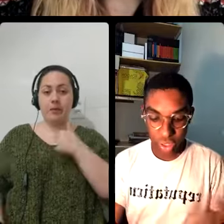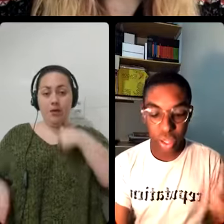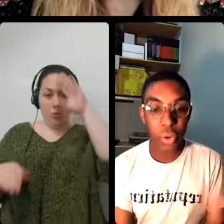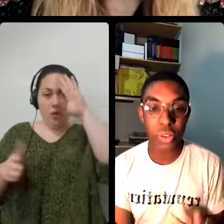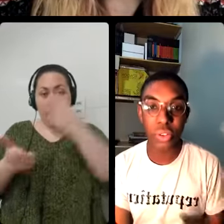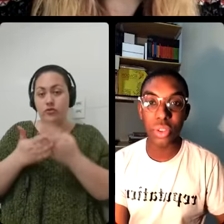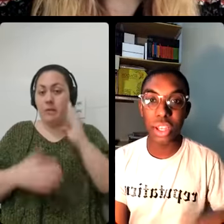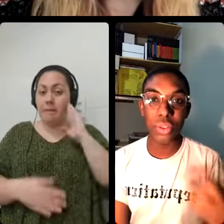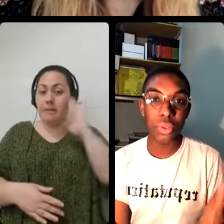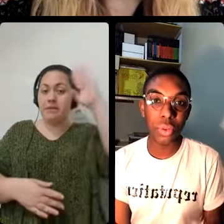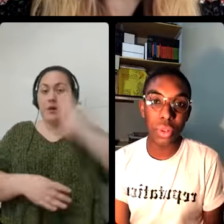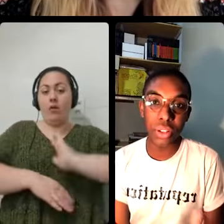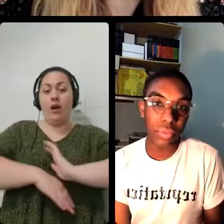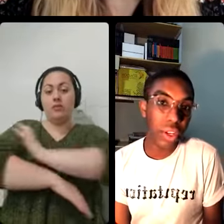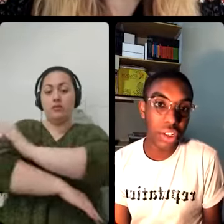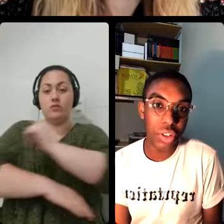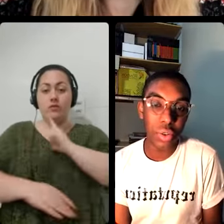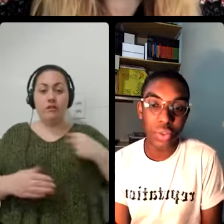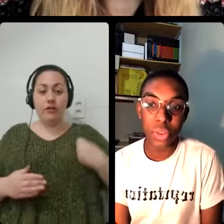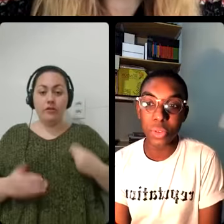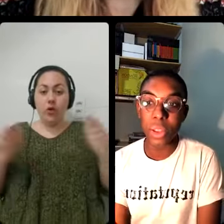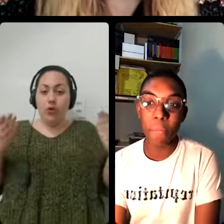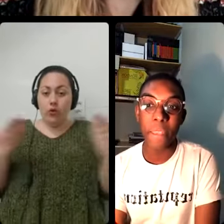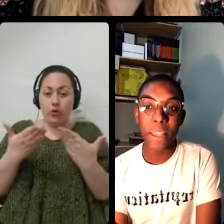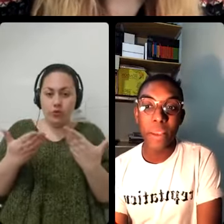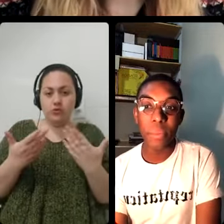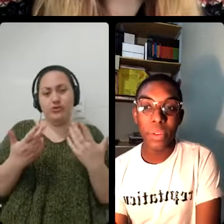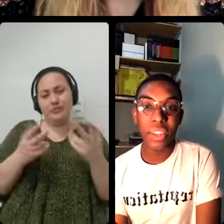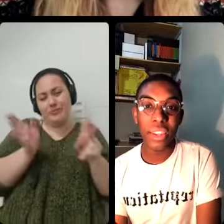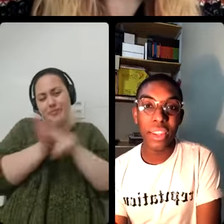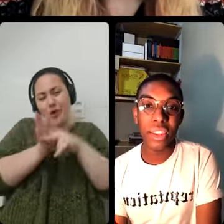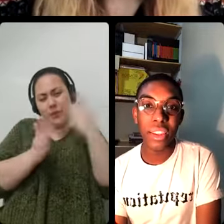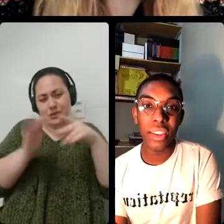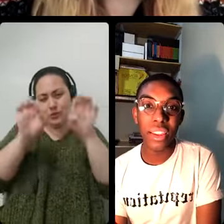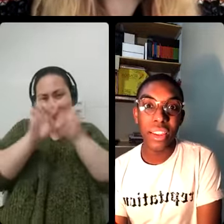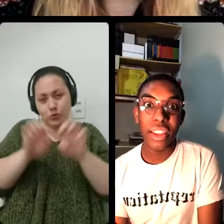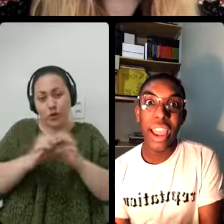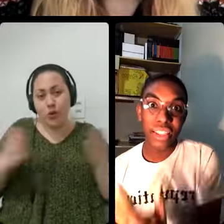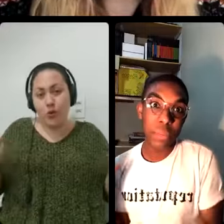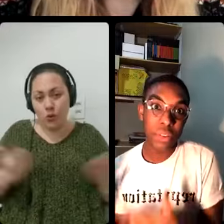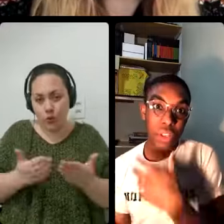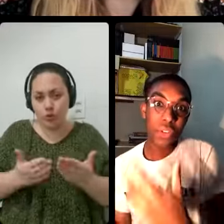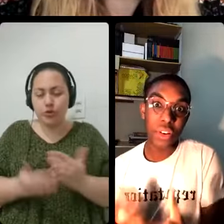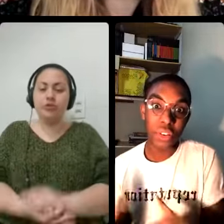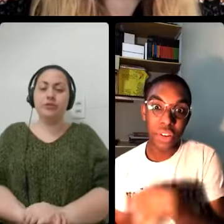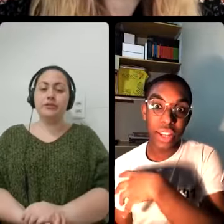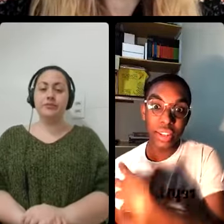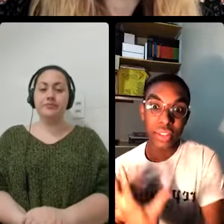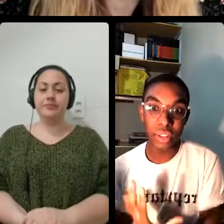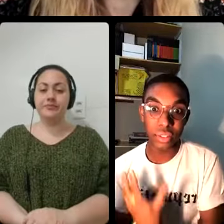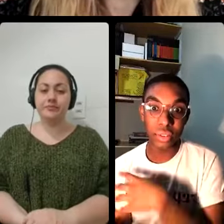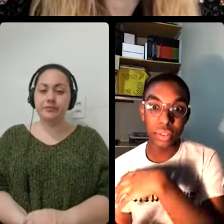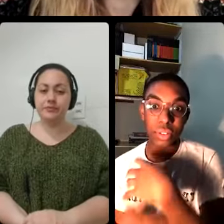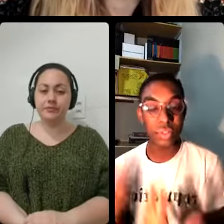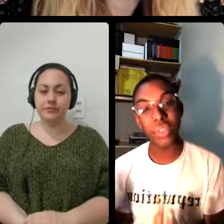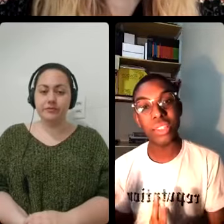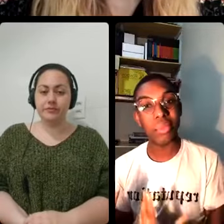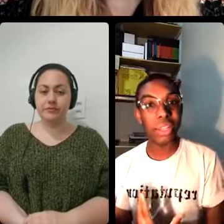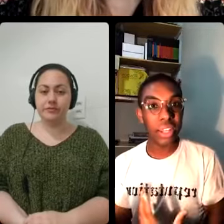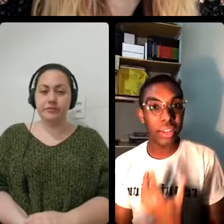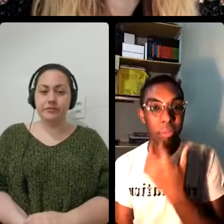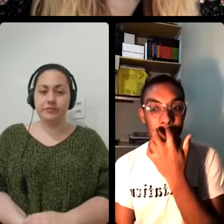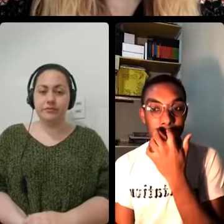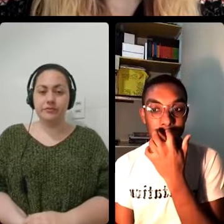que a gente tem hoje, da estrutura que a gente construiu, né? Porque essas pessoas foram se organizando